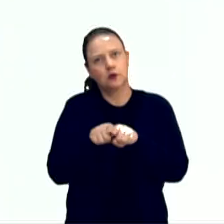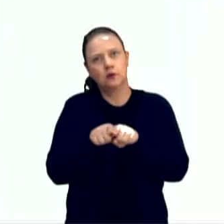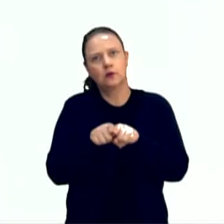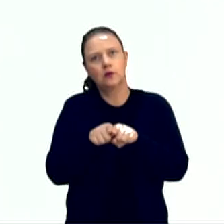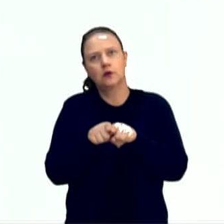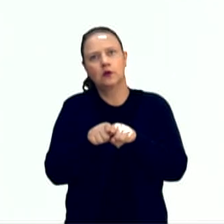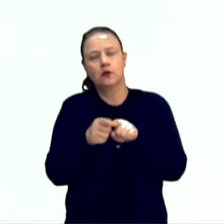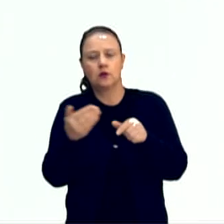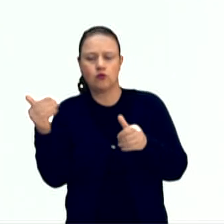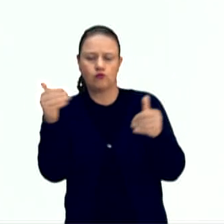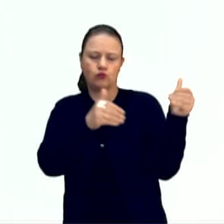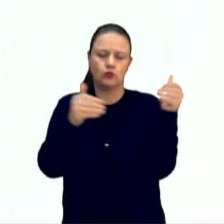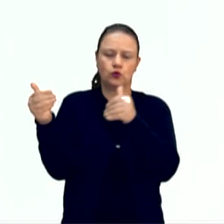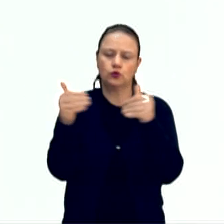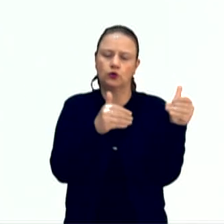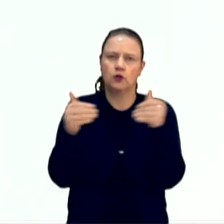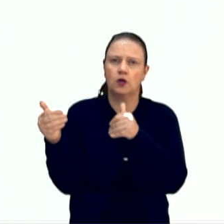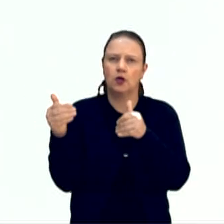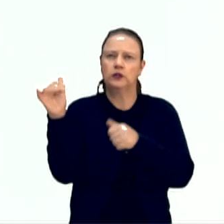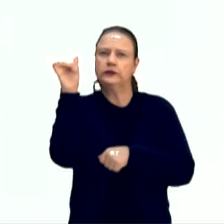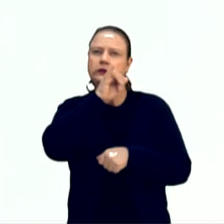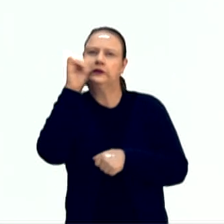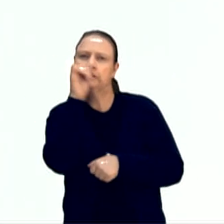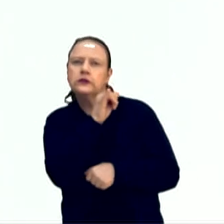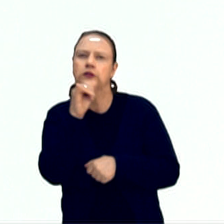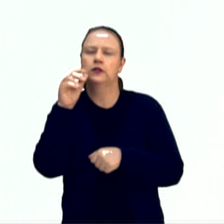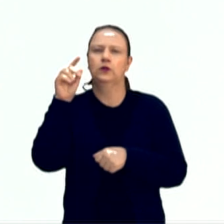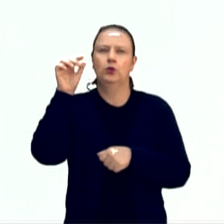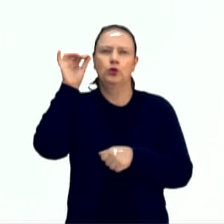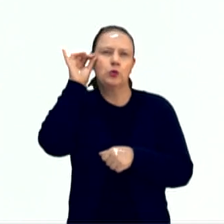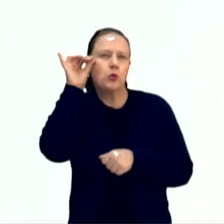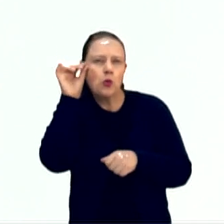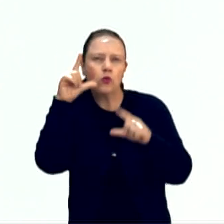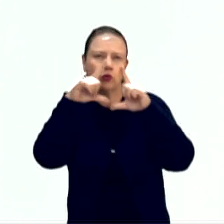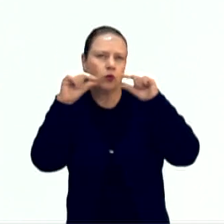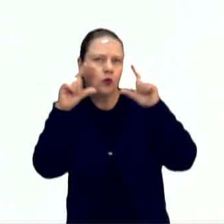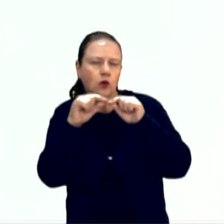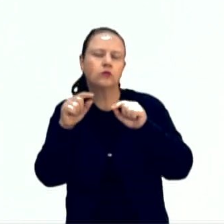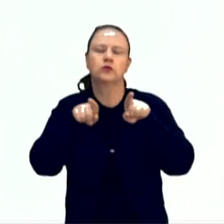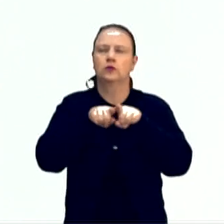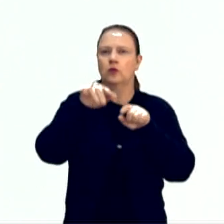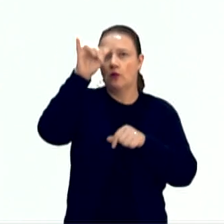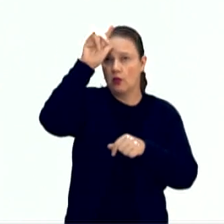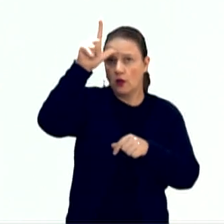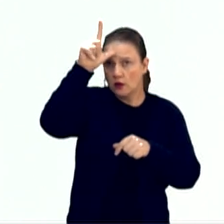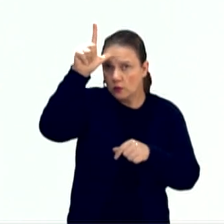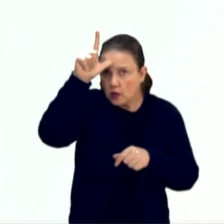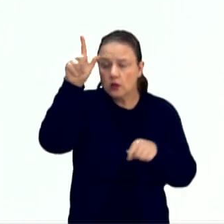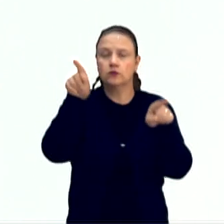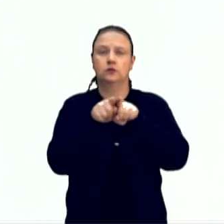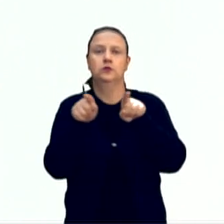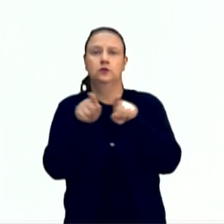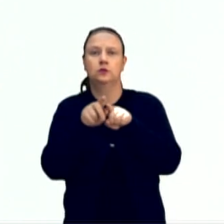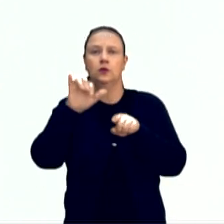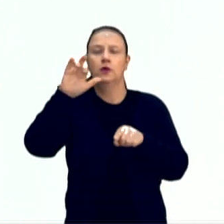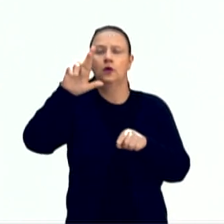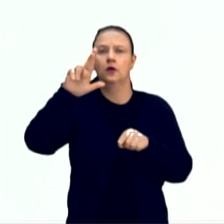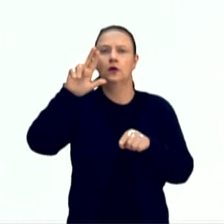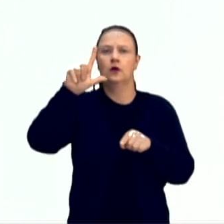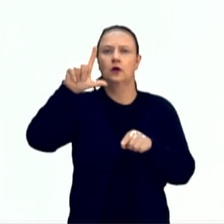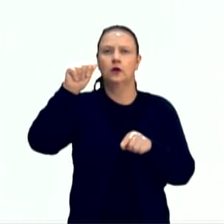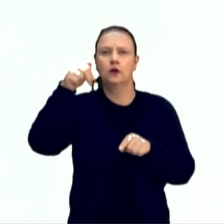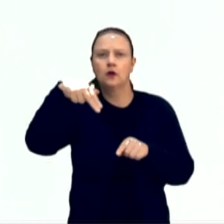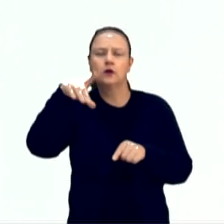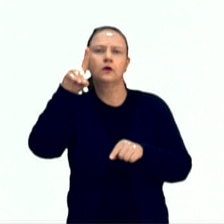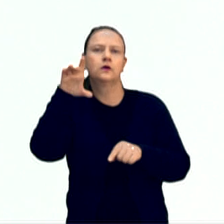chegada dos imigrantes italianos, japoneses, alemães, irlandeses naquela